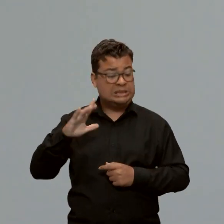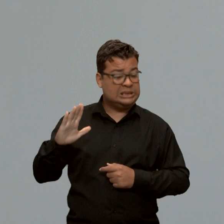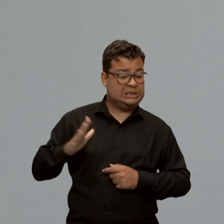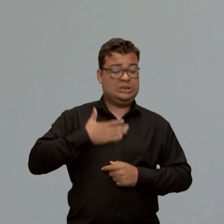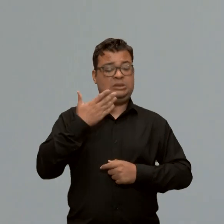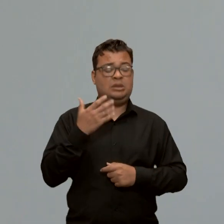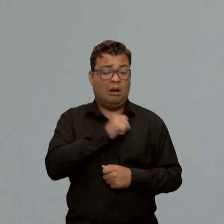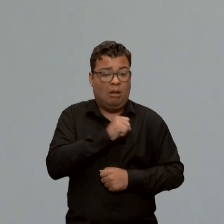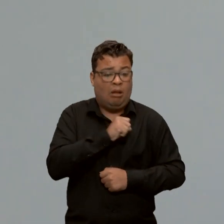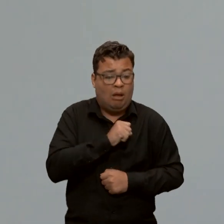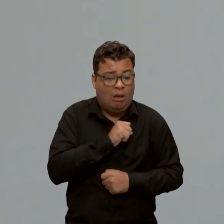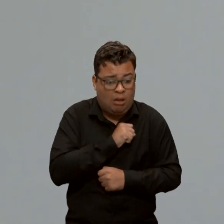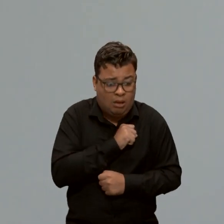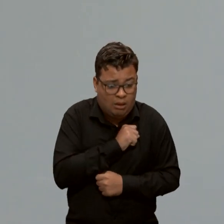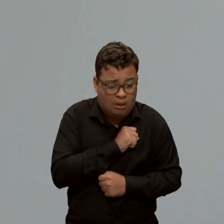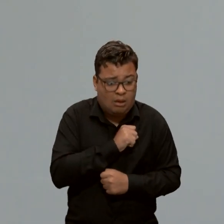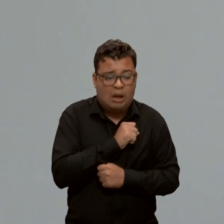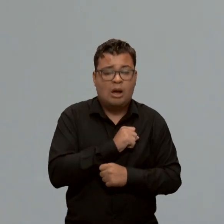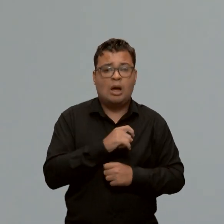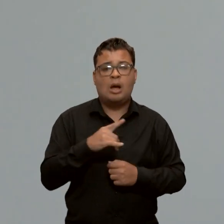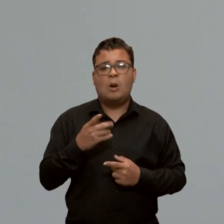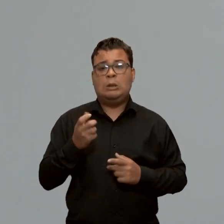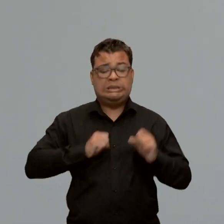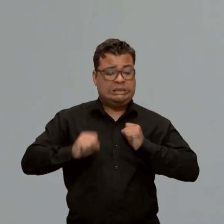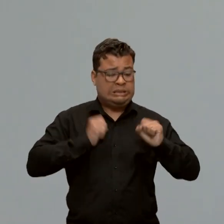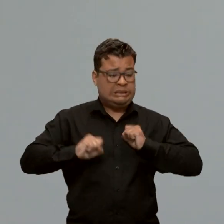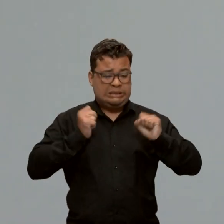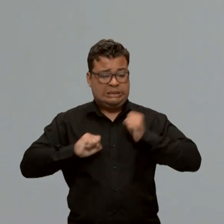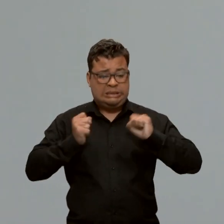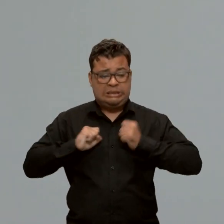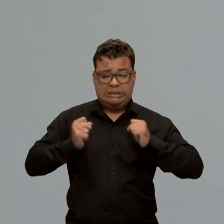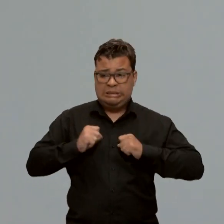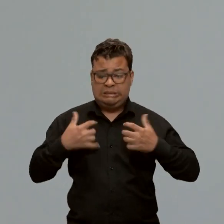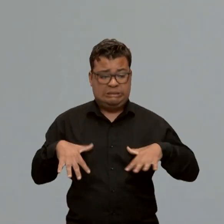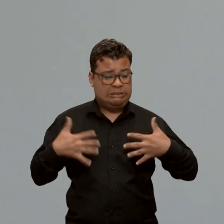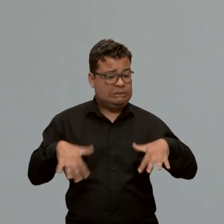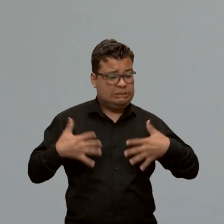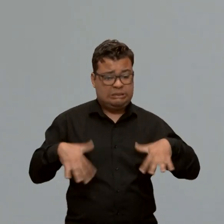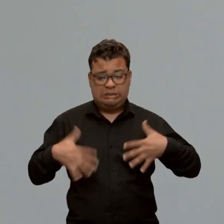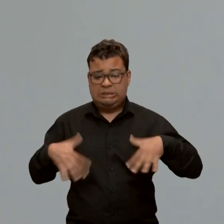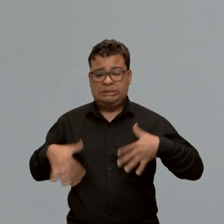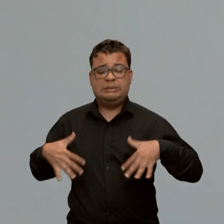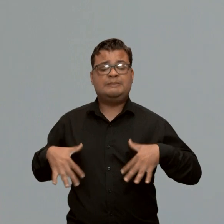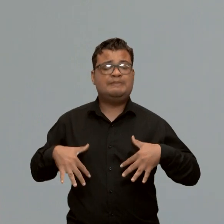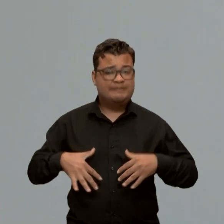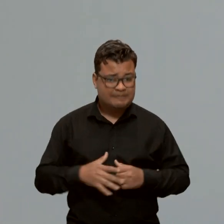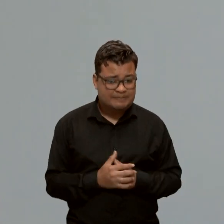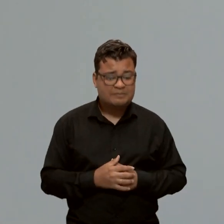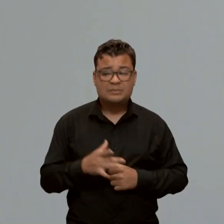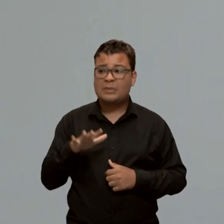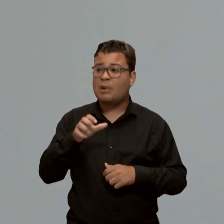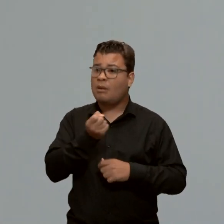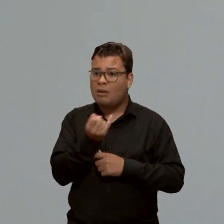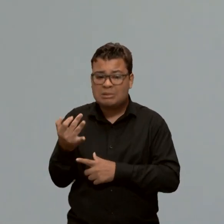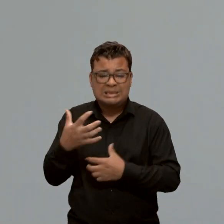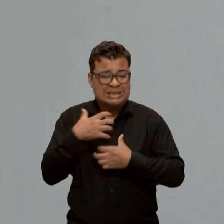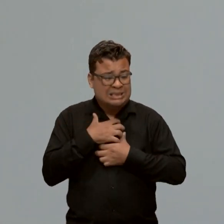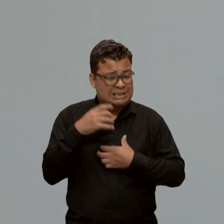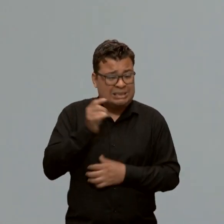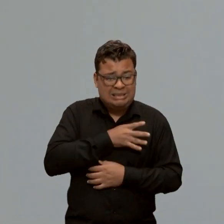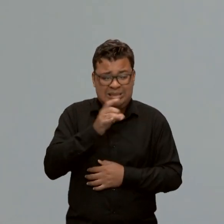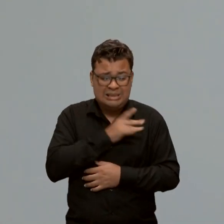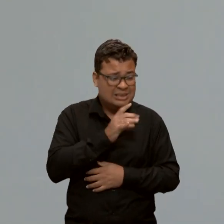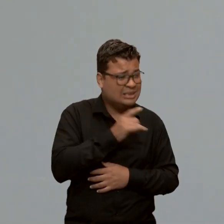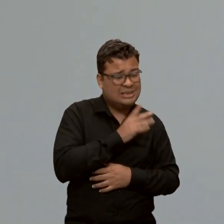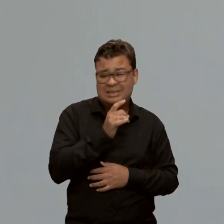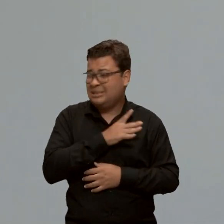ataque cardíaco, vem uma crise de ansiedade, vem a sensação de medo, então eles não sabem